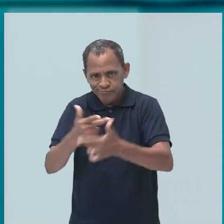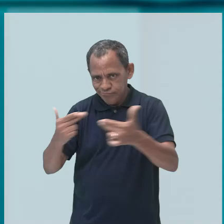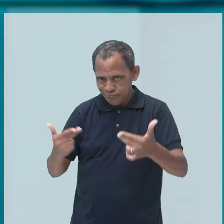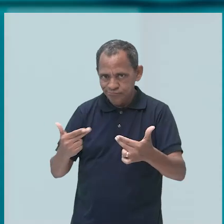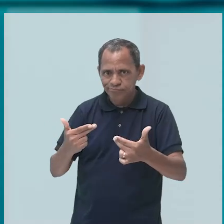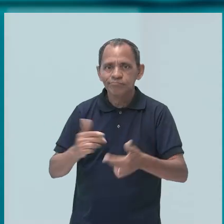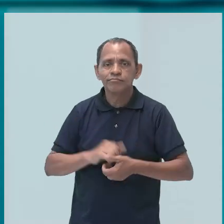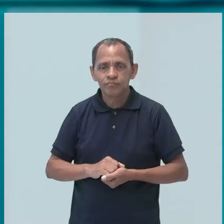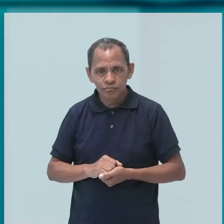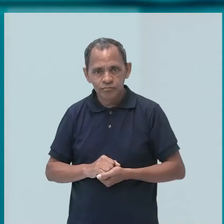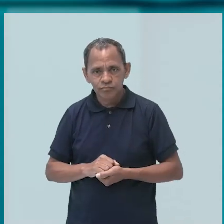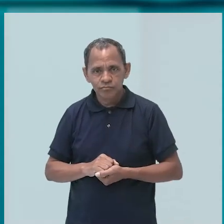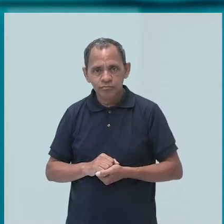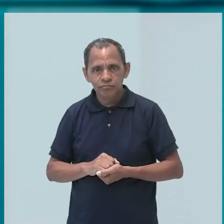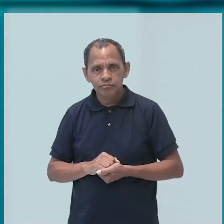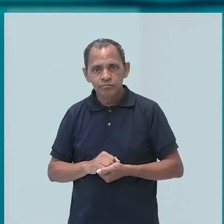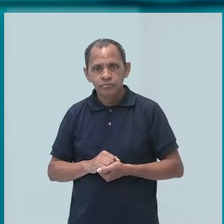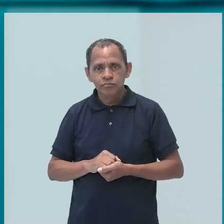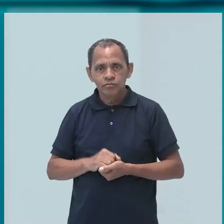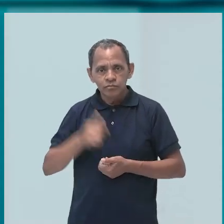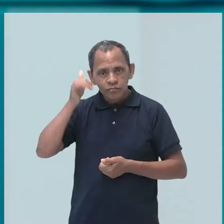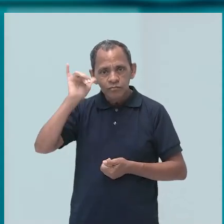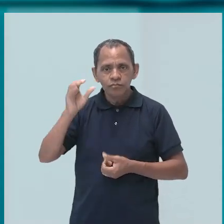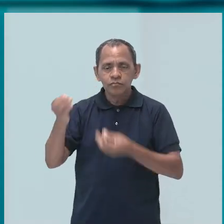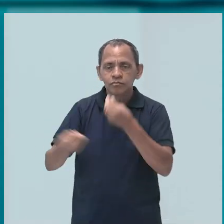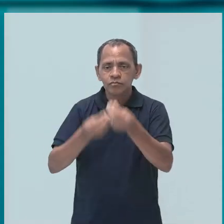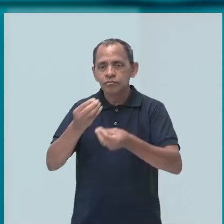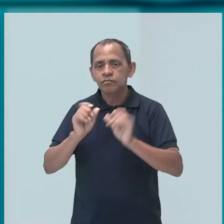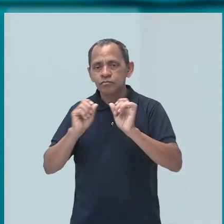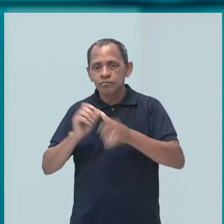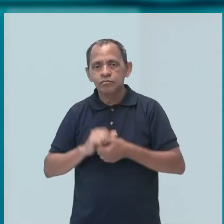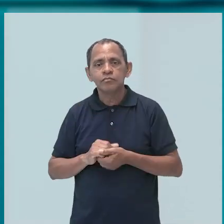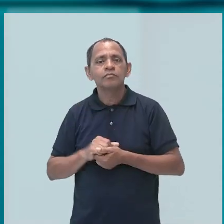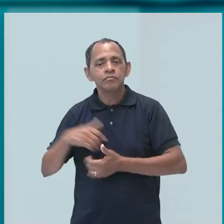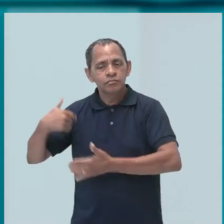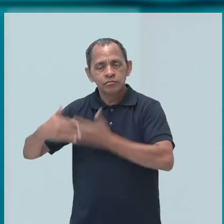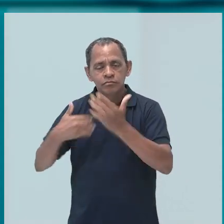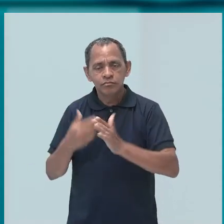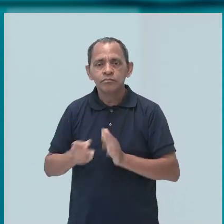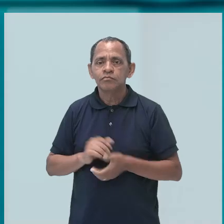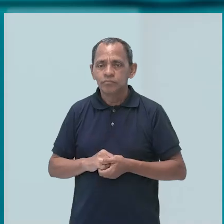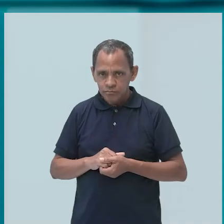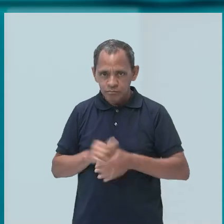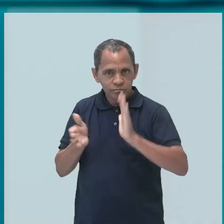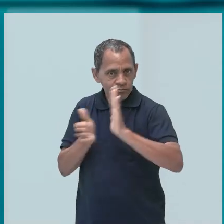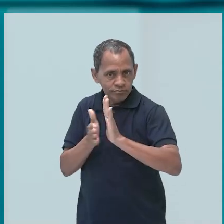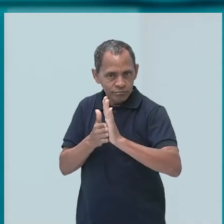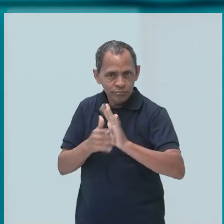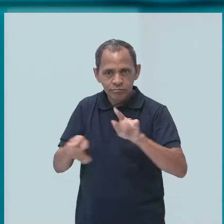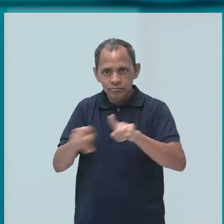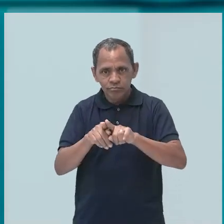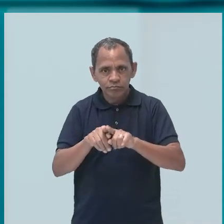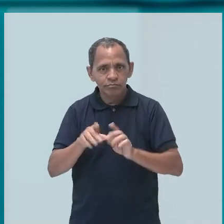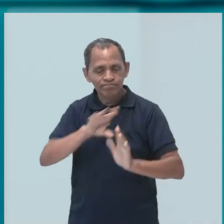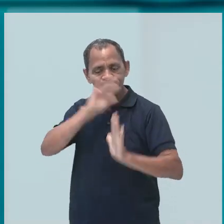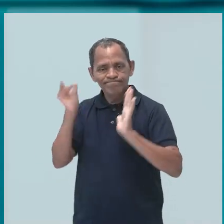coisa e é necessário, então, o processo de interpretação para poder compreender o porquê do uso de uma